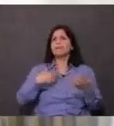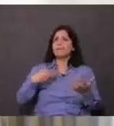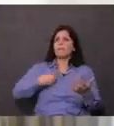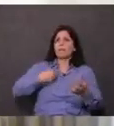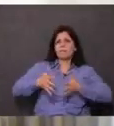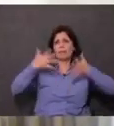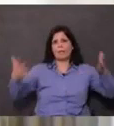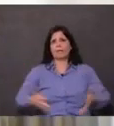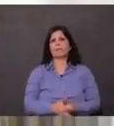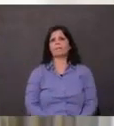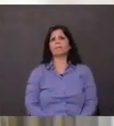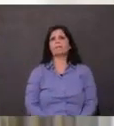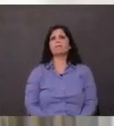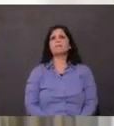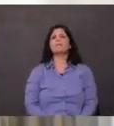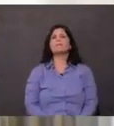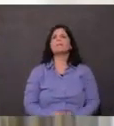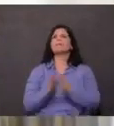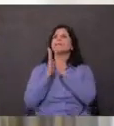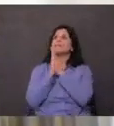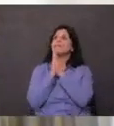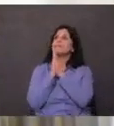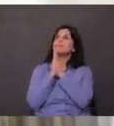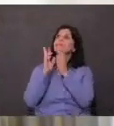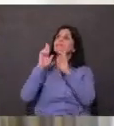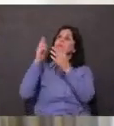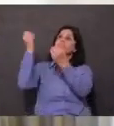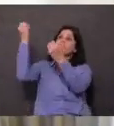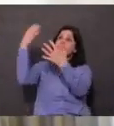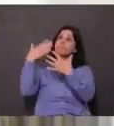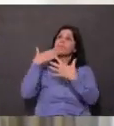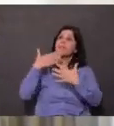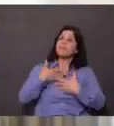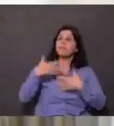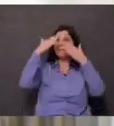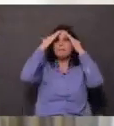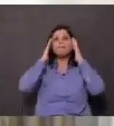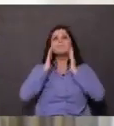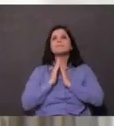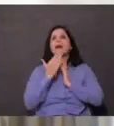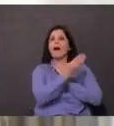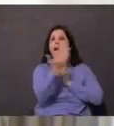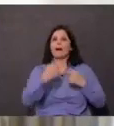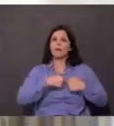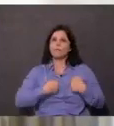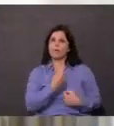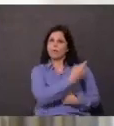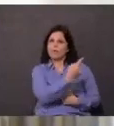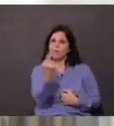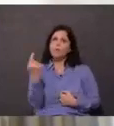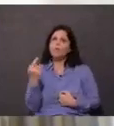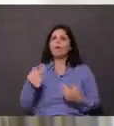guerra. Dio vi benedica e che la Vergine Maria ispiri il vostro cuore